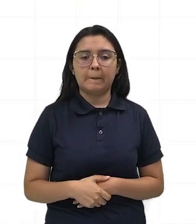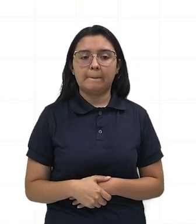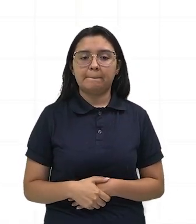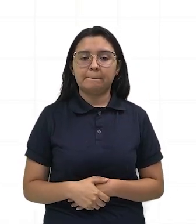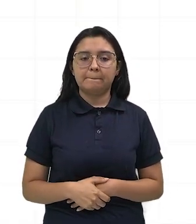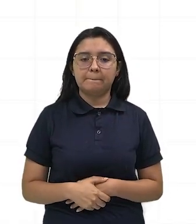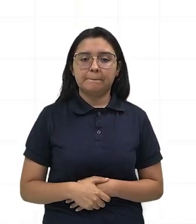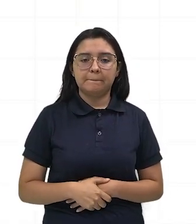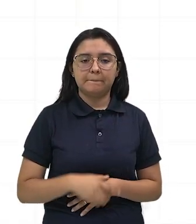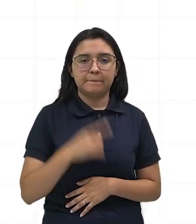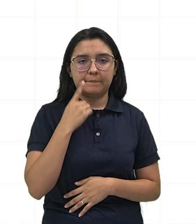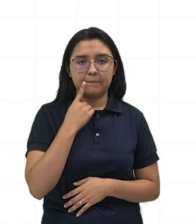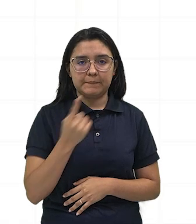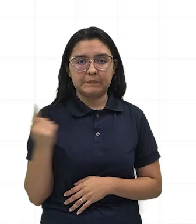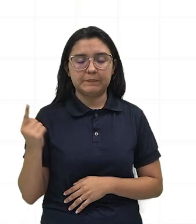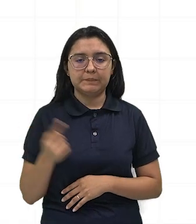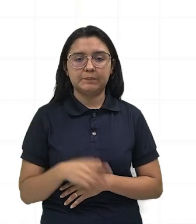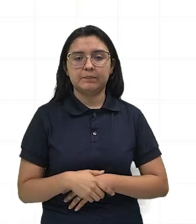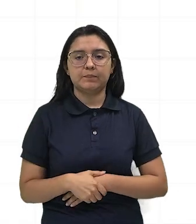Tá aqui.